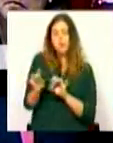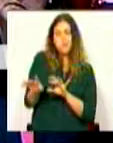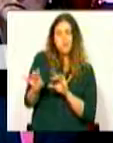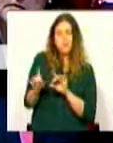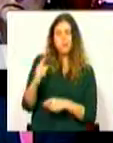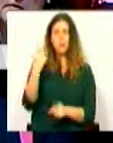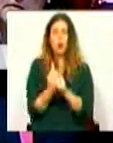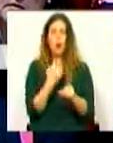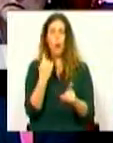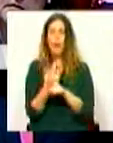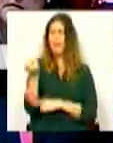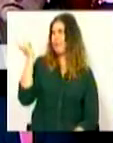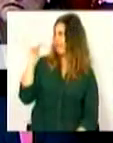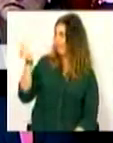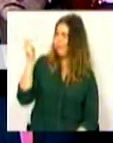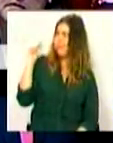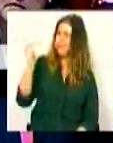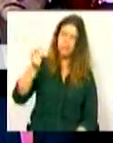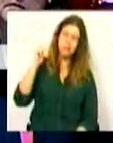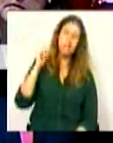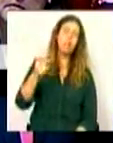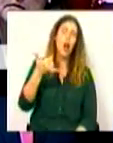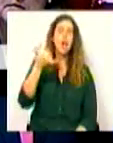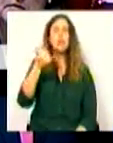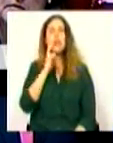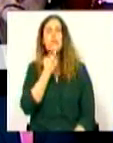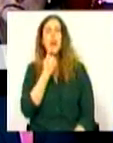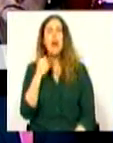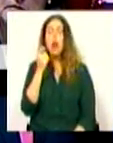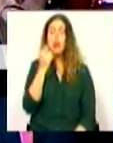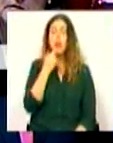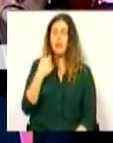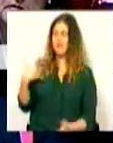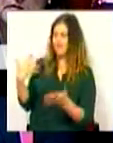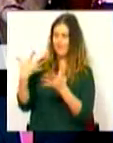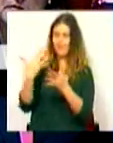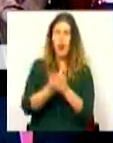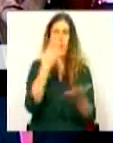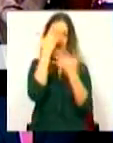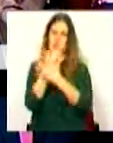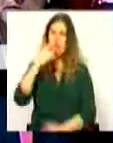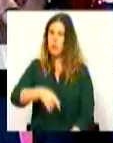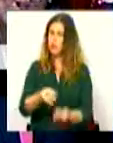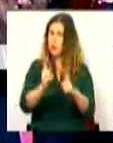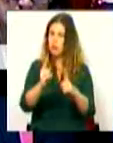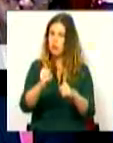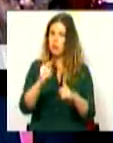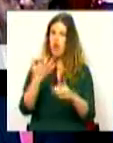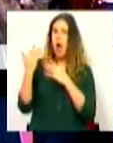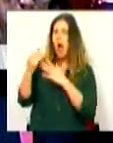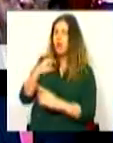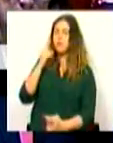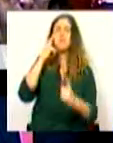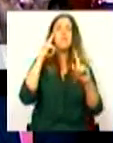algo que, passados estes anos todos, sob o 25 de Abril, convém nunca mais confundirmos, que era o que era o